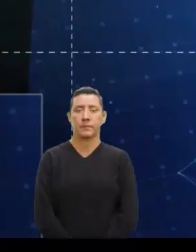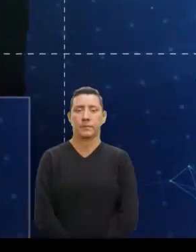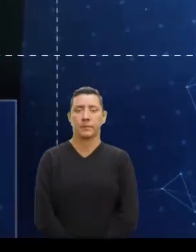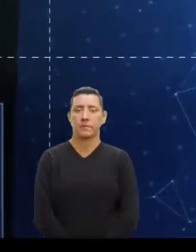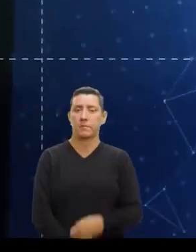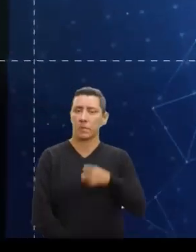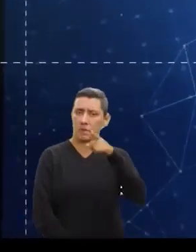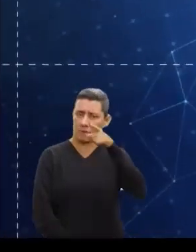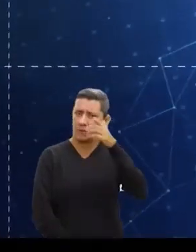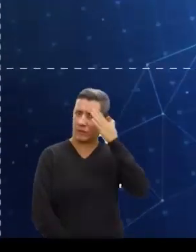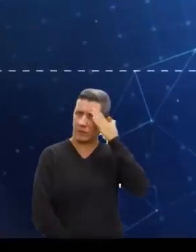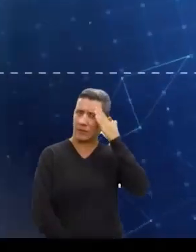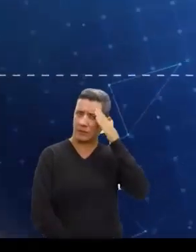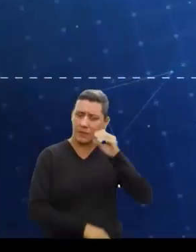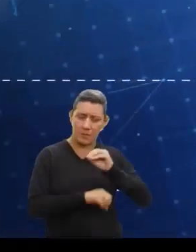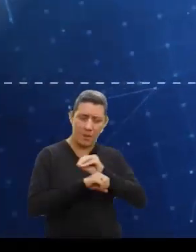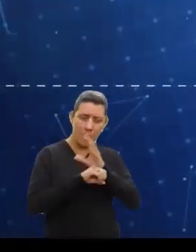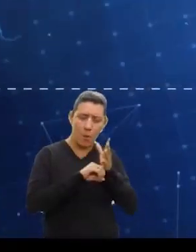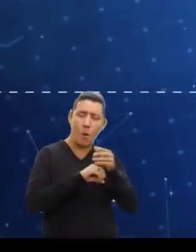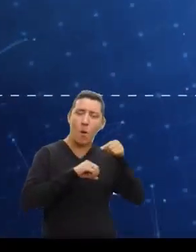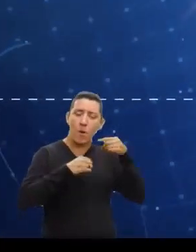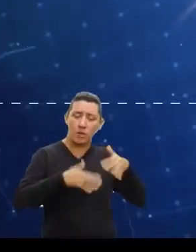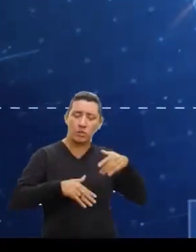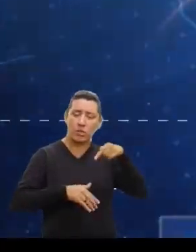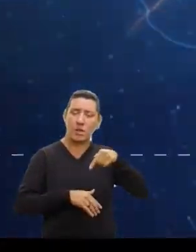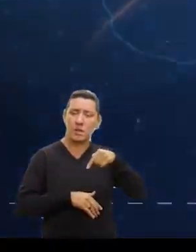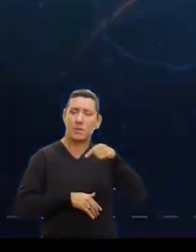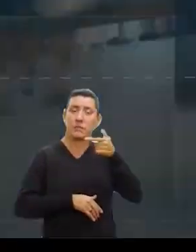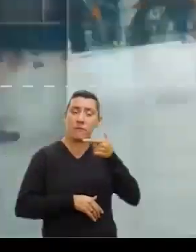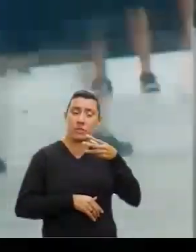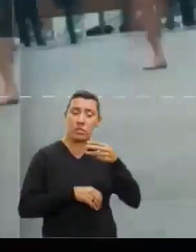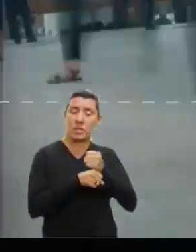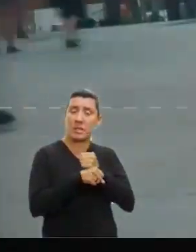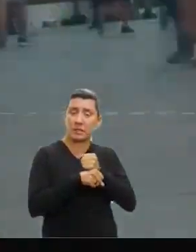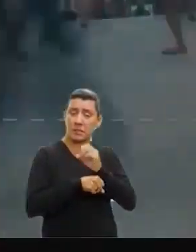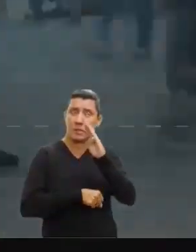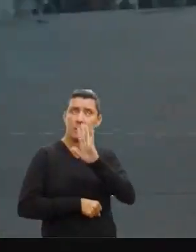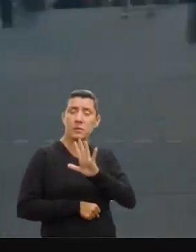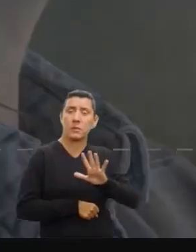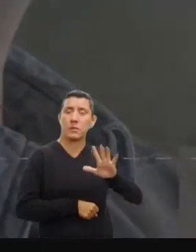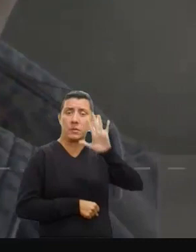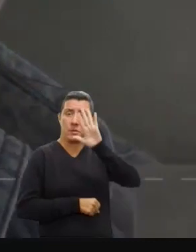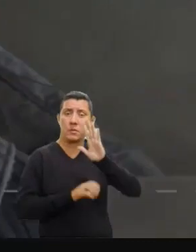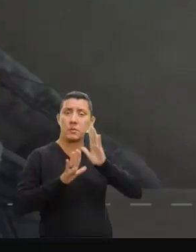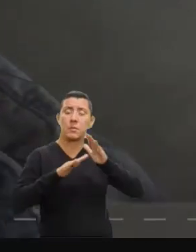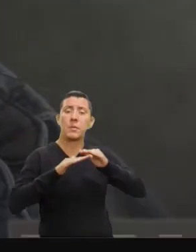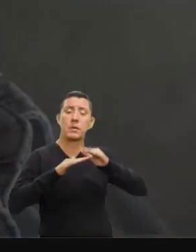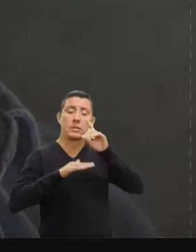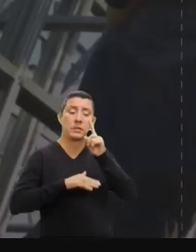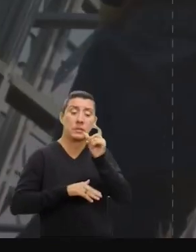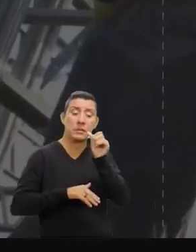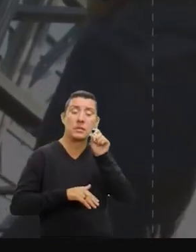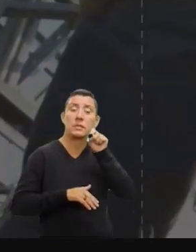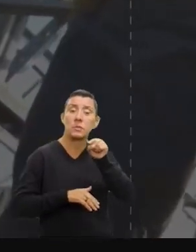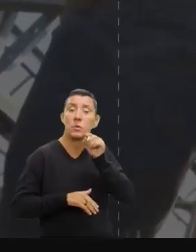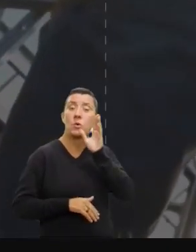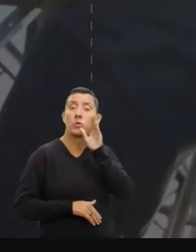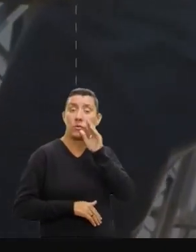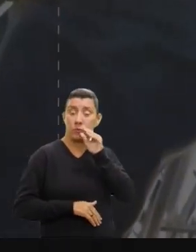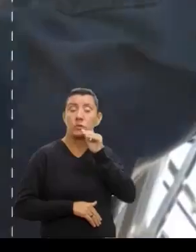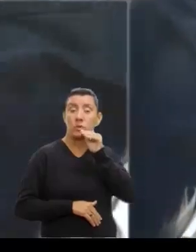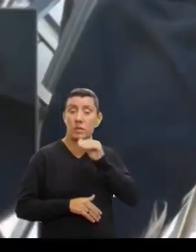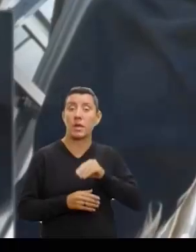Você sabia que a Huawei está no Brasil há 23 anos? Somos mais de 16 mil colaboradores diretos e